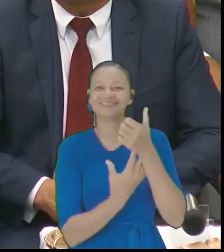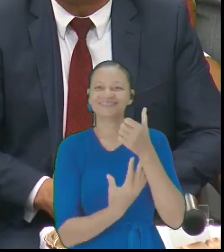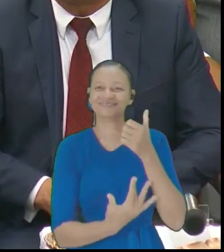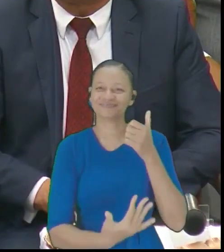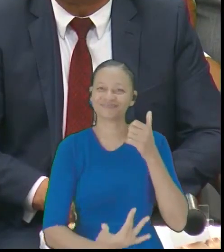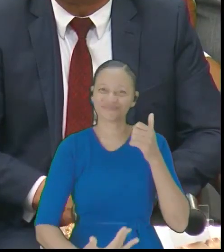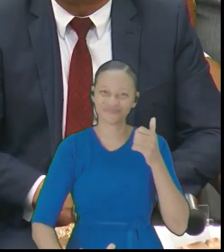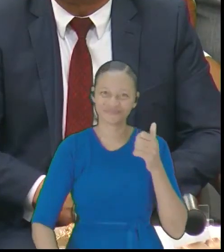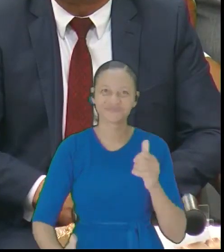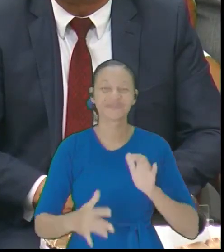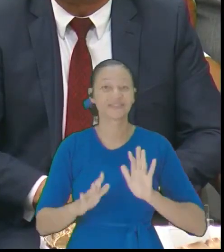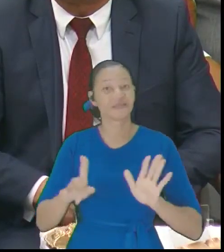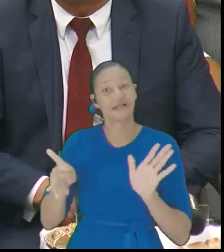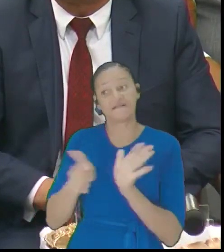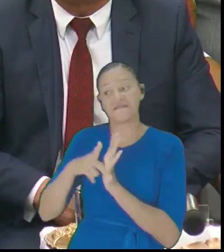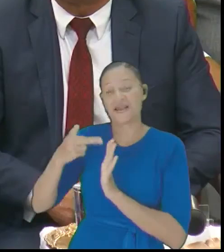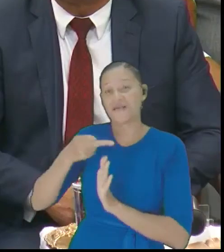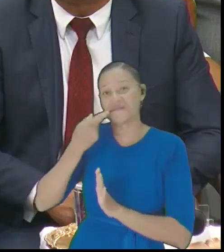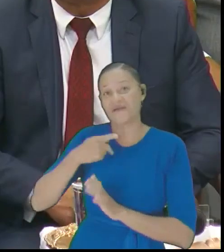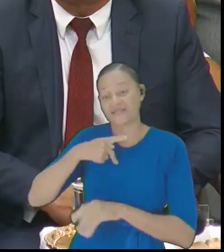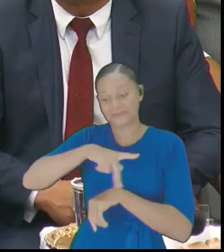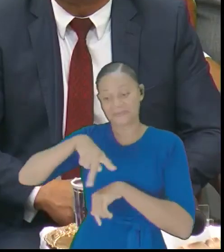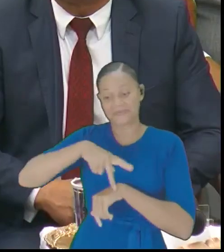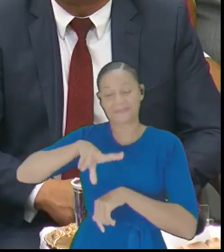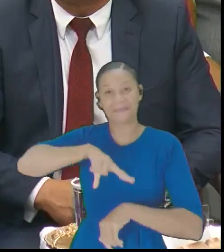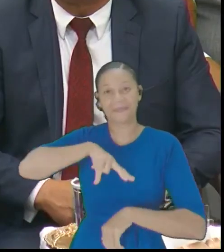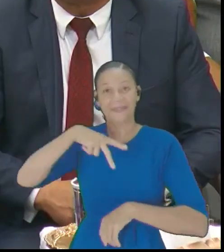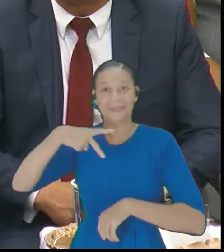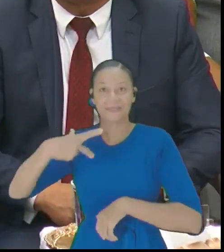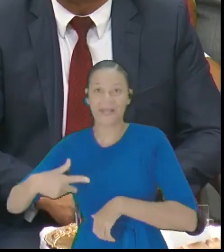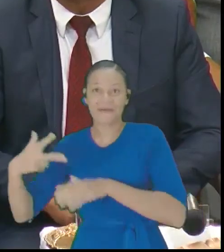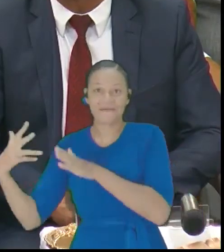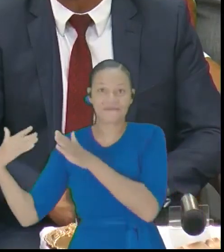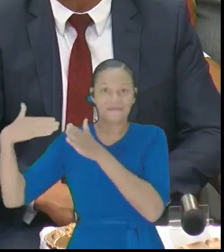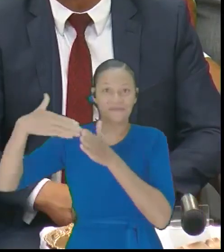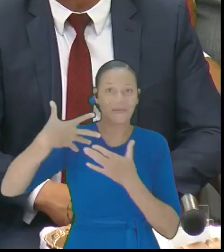Diz alguém que foi os portugueses que trouxeram, a gente só multiplicou.